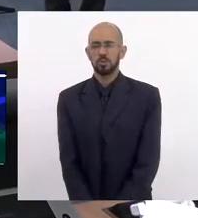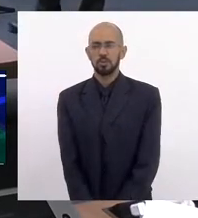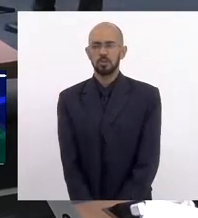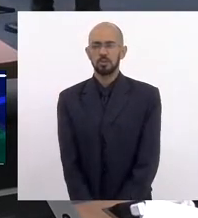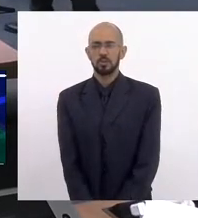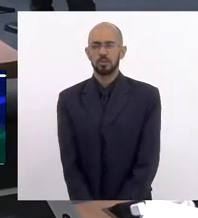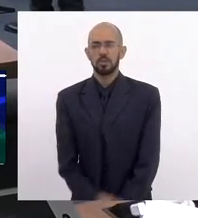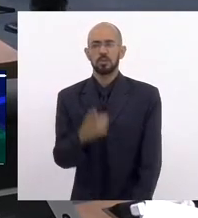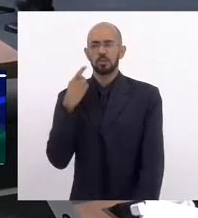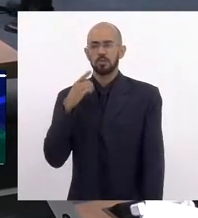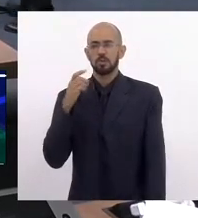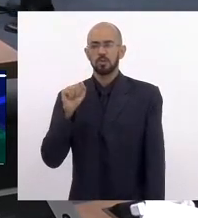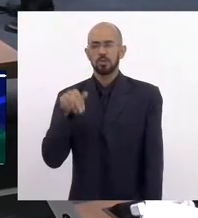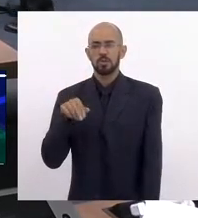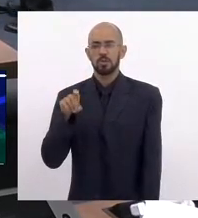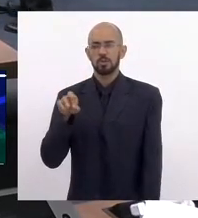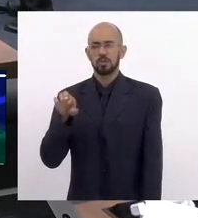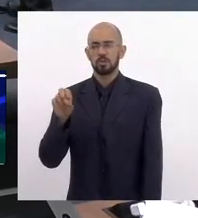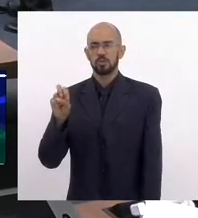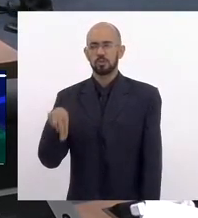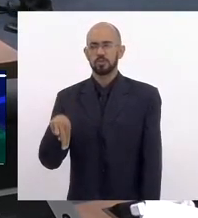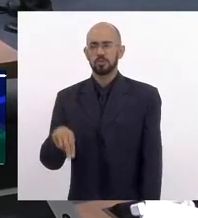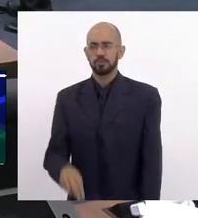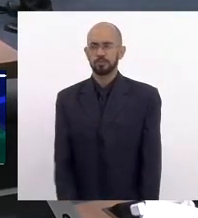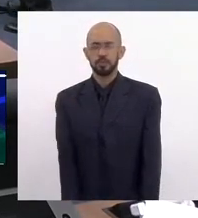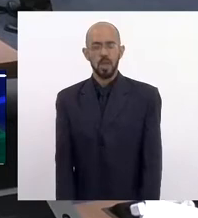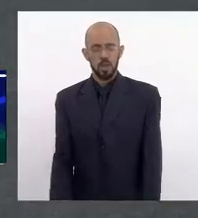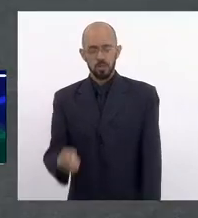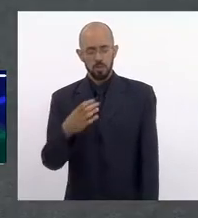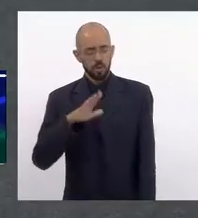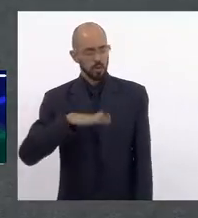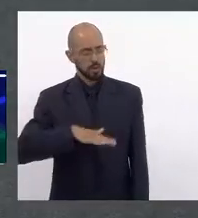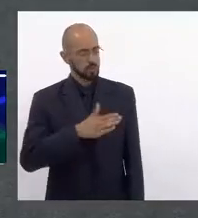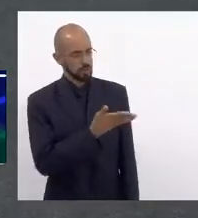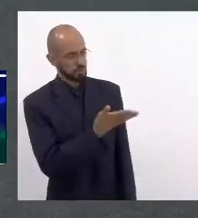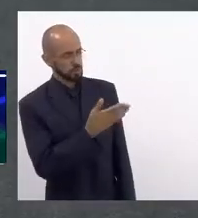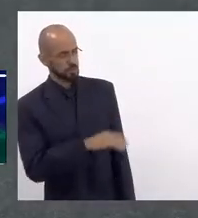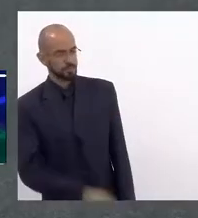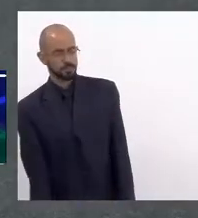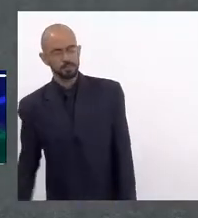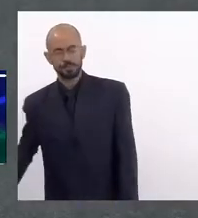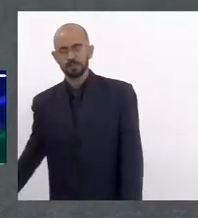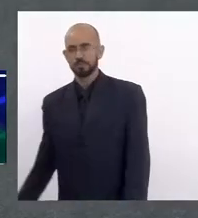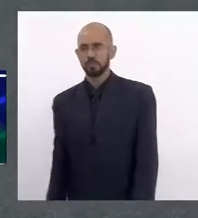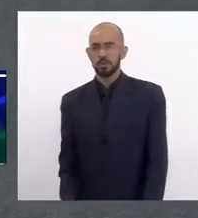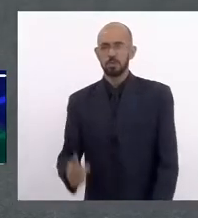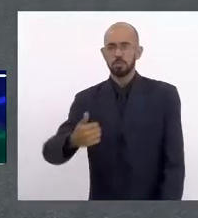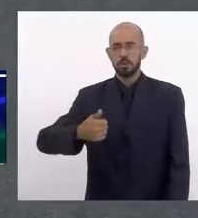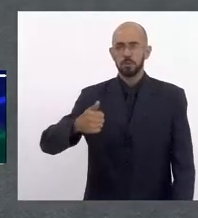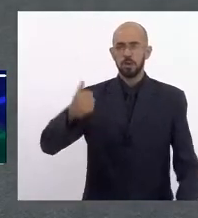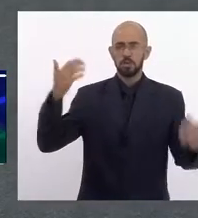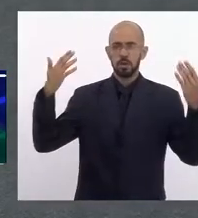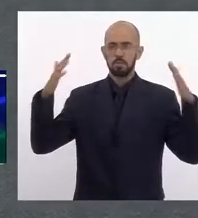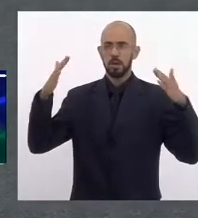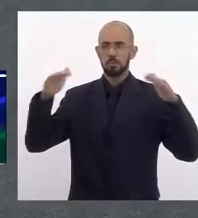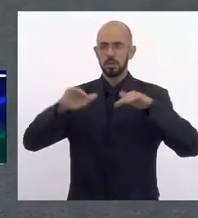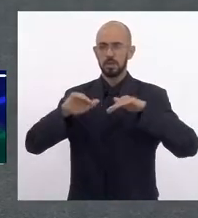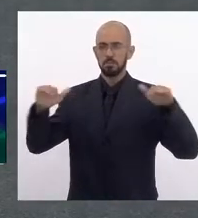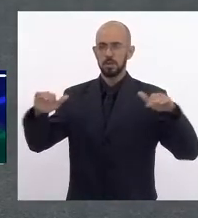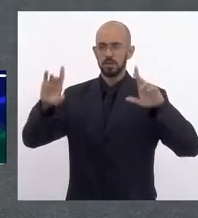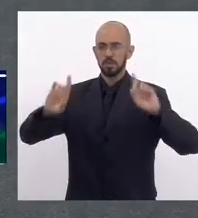Deputado Anderson. Presidente, boa tarde. Boa tarde. Primeiro aqui, parabenizar a mesa diretora